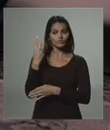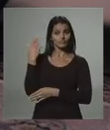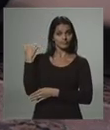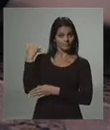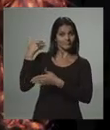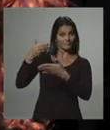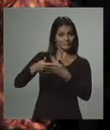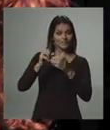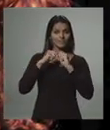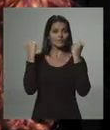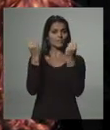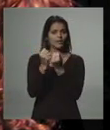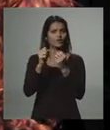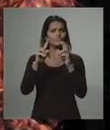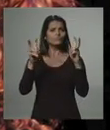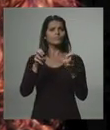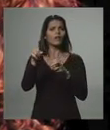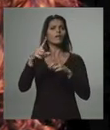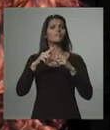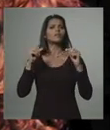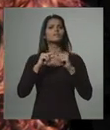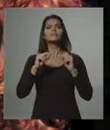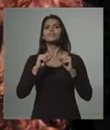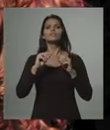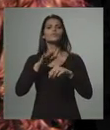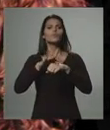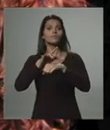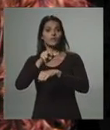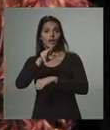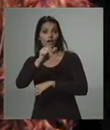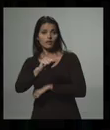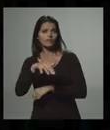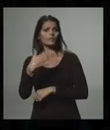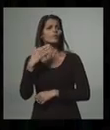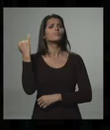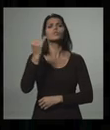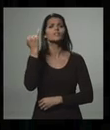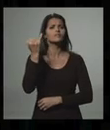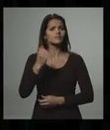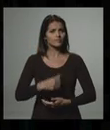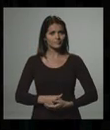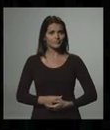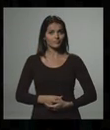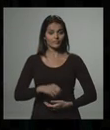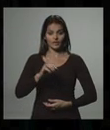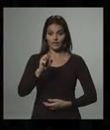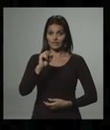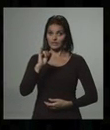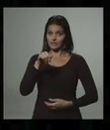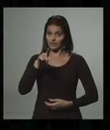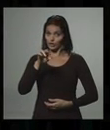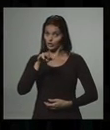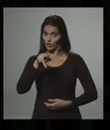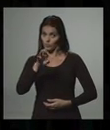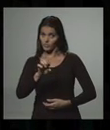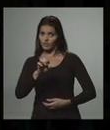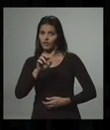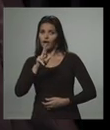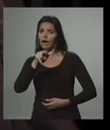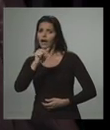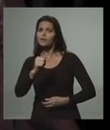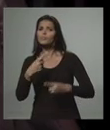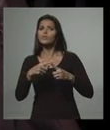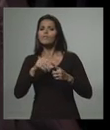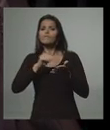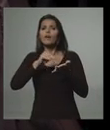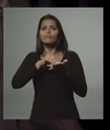dois últimos seminários que a gente fez em Brasília sobre doenças raras. Qual é a importância desses eventos? As síndromes, elas